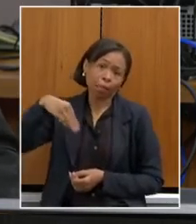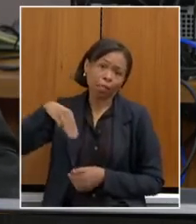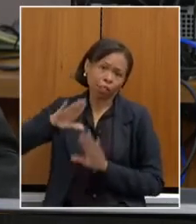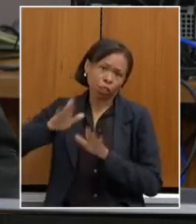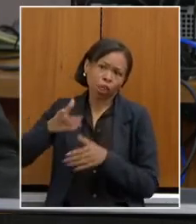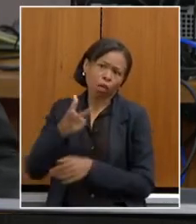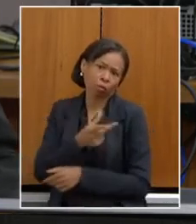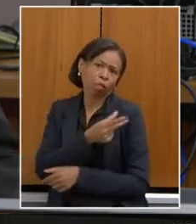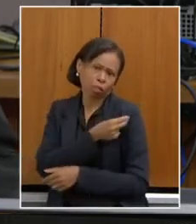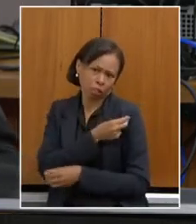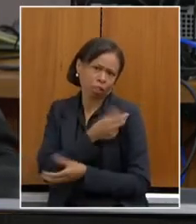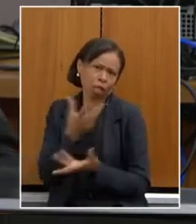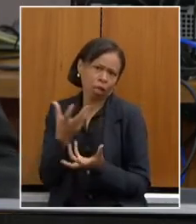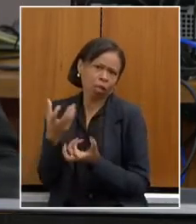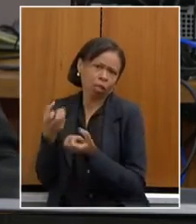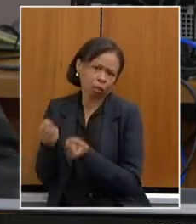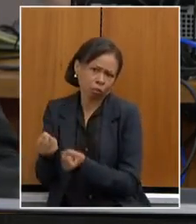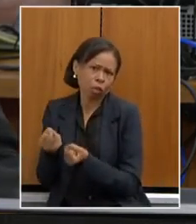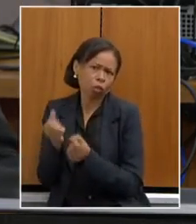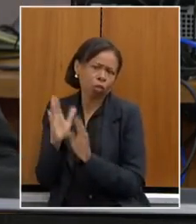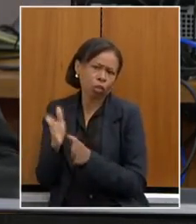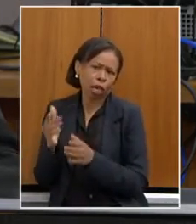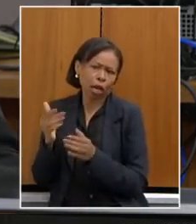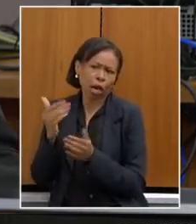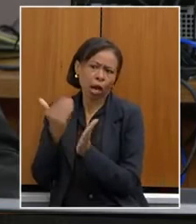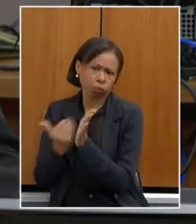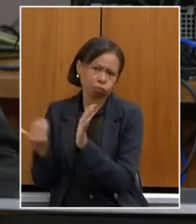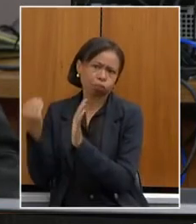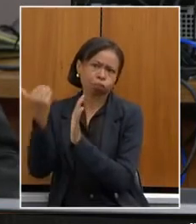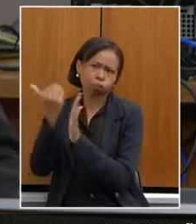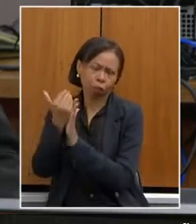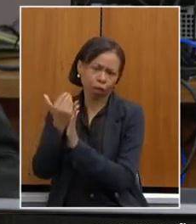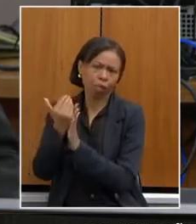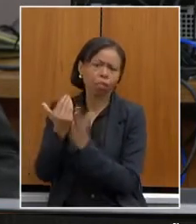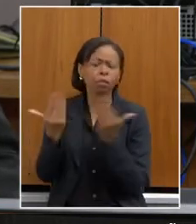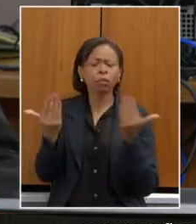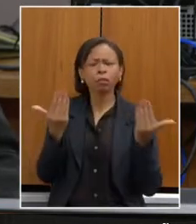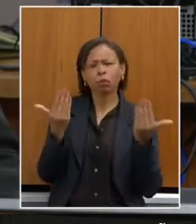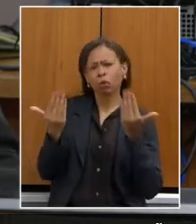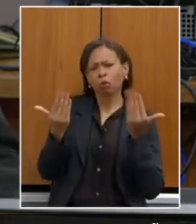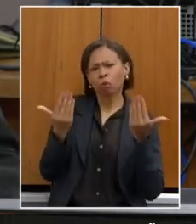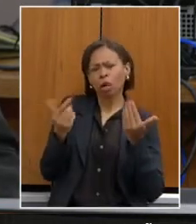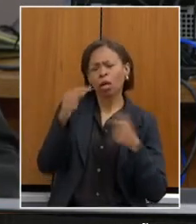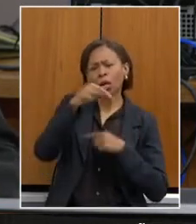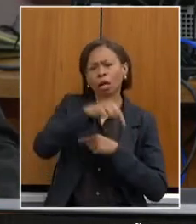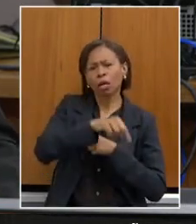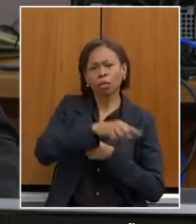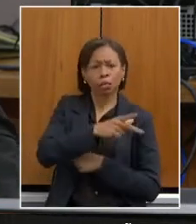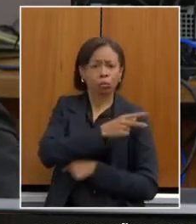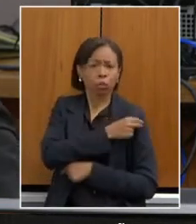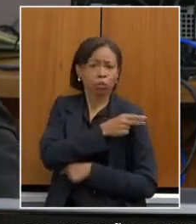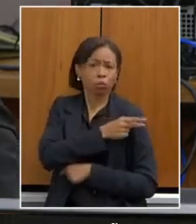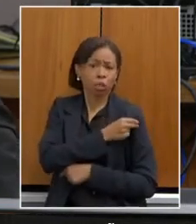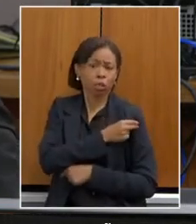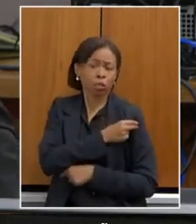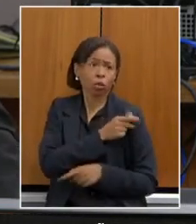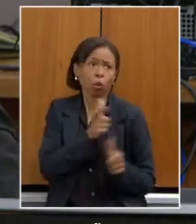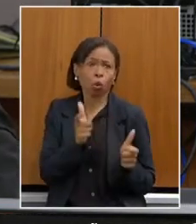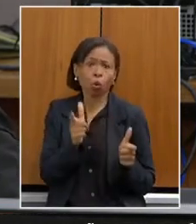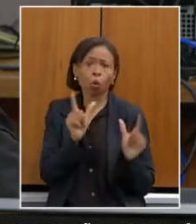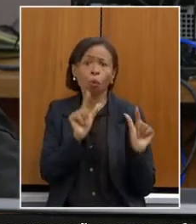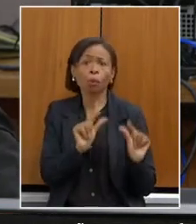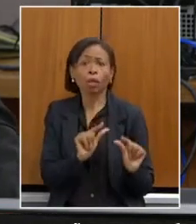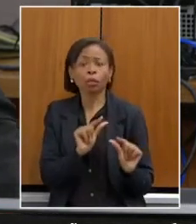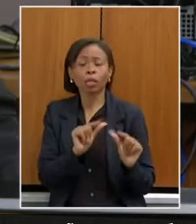vacinas certamente se deduz doses a mais e que faz esse comparativo no tocante a vacinação de pessoas com menos de